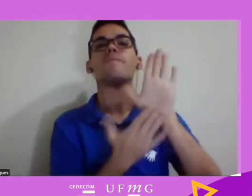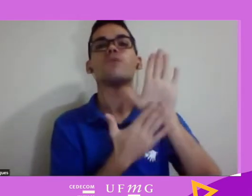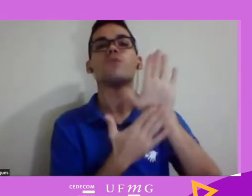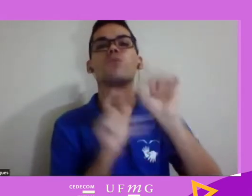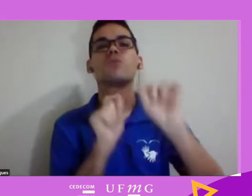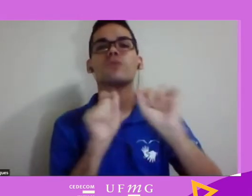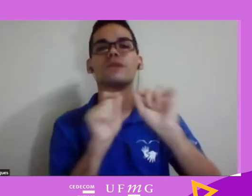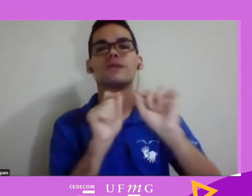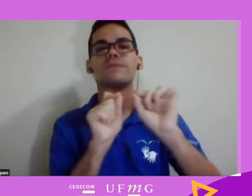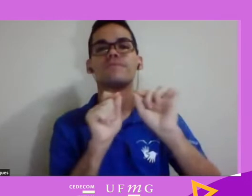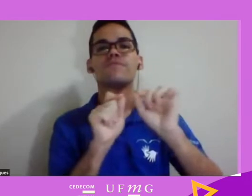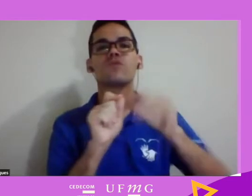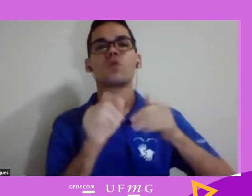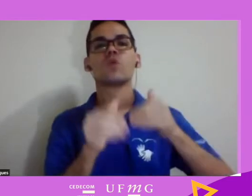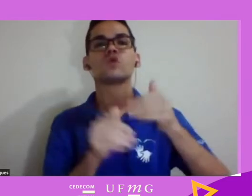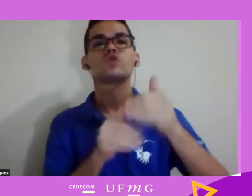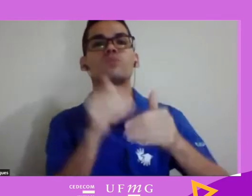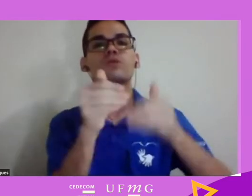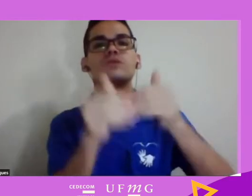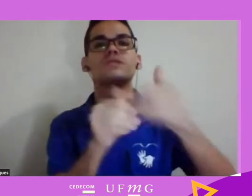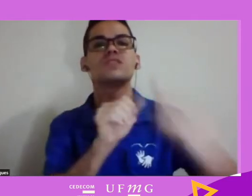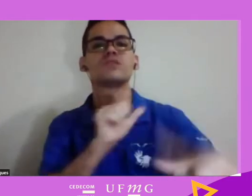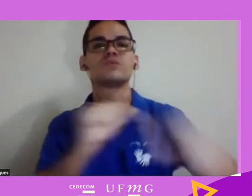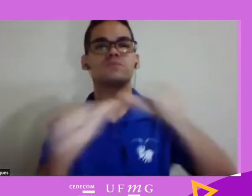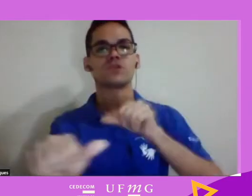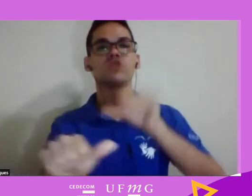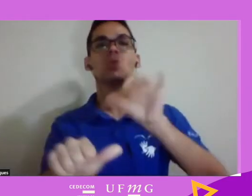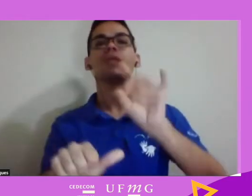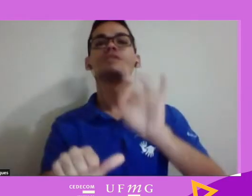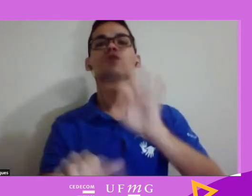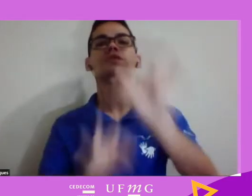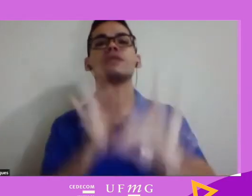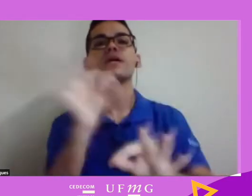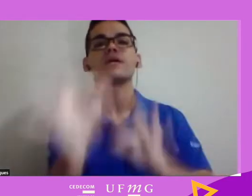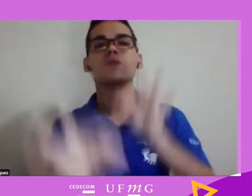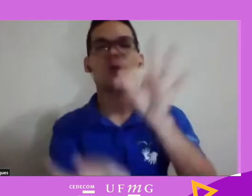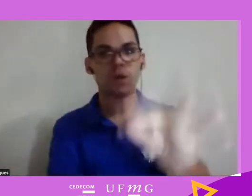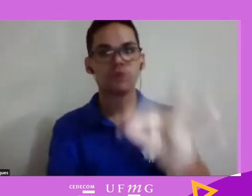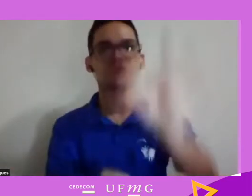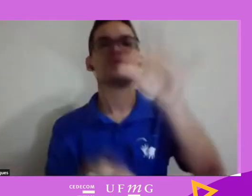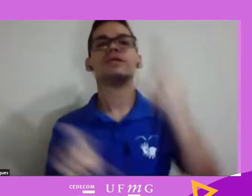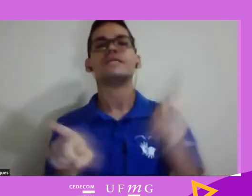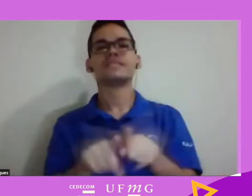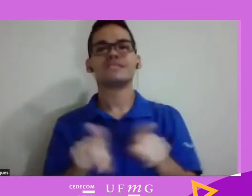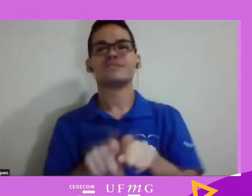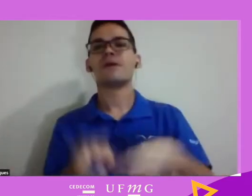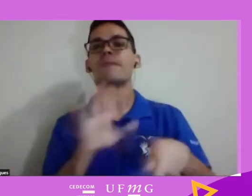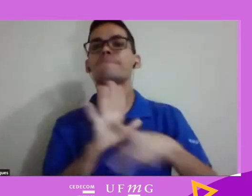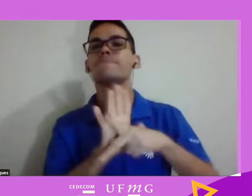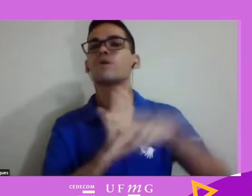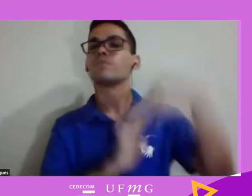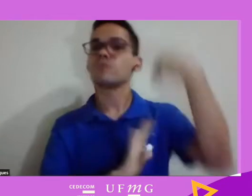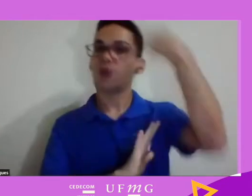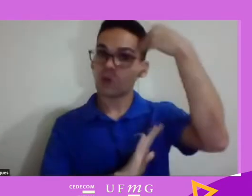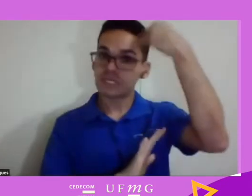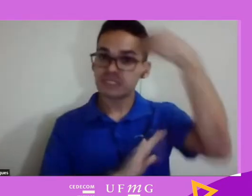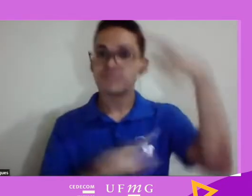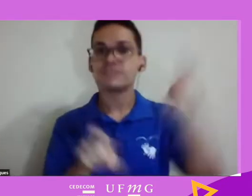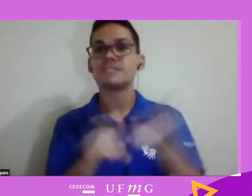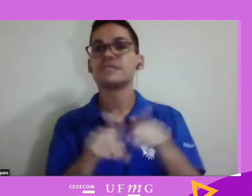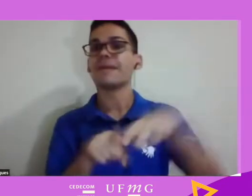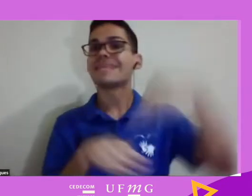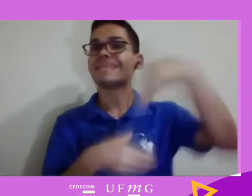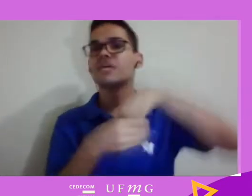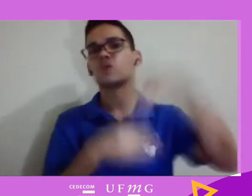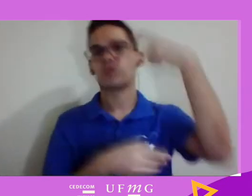que não era apenas tecnológico, era sobretudo cognitivo e cultural, e que nesse processo ele não era harmonioso. Ele era